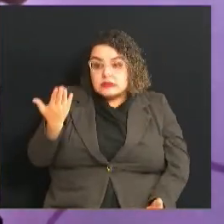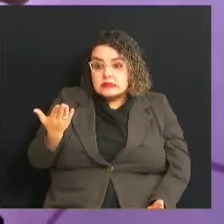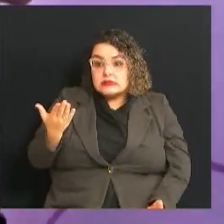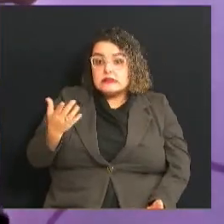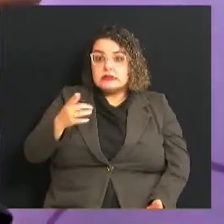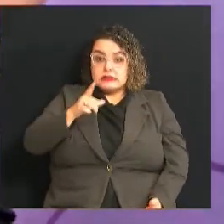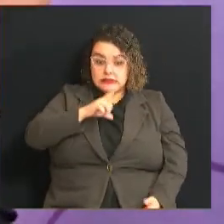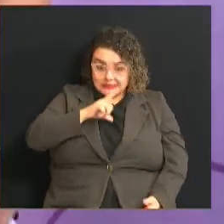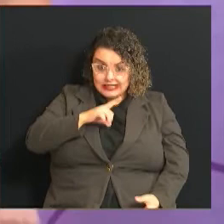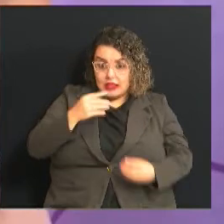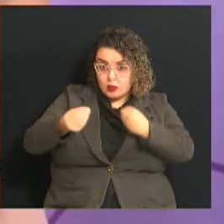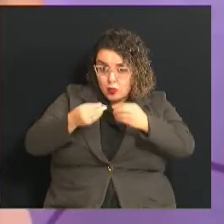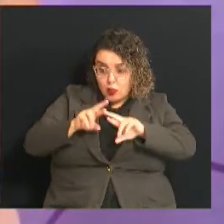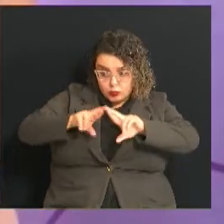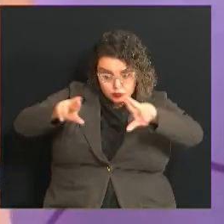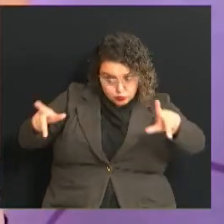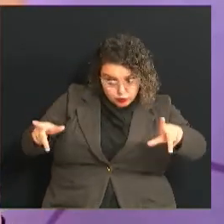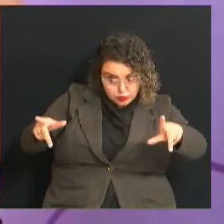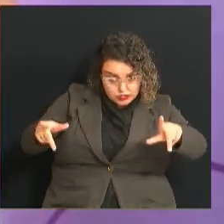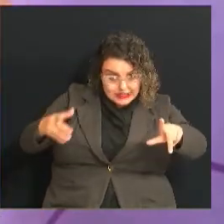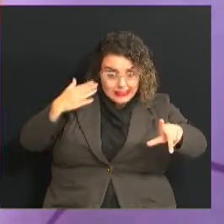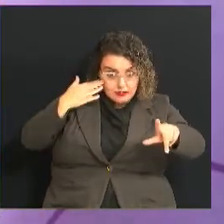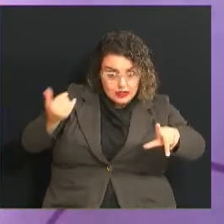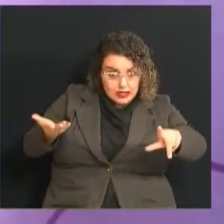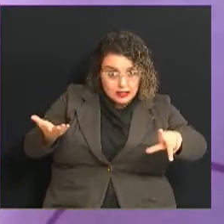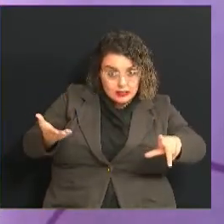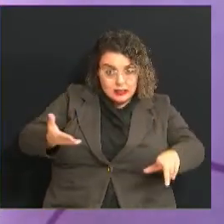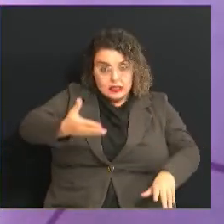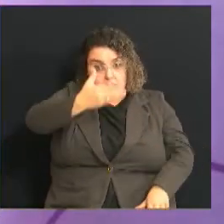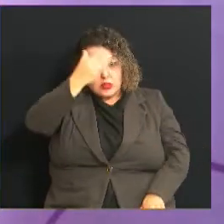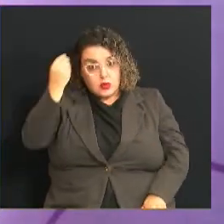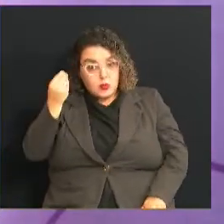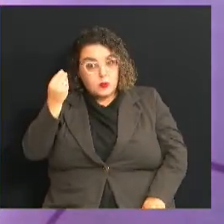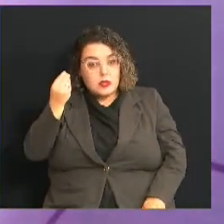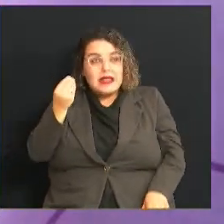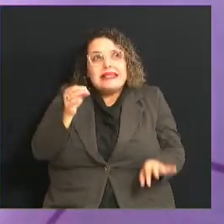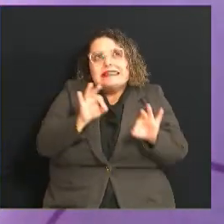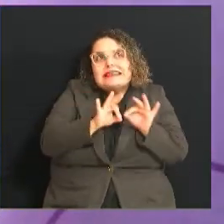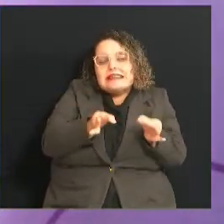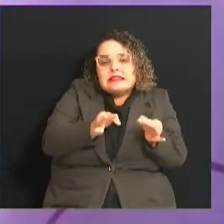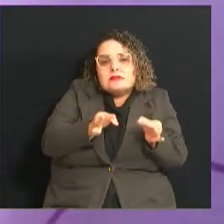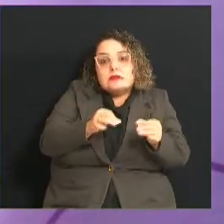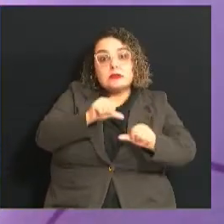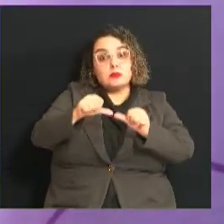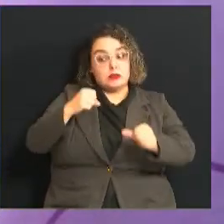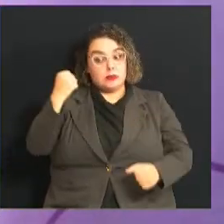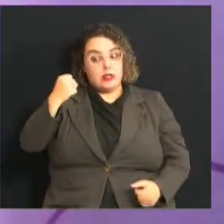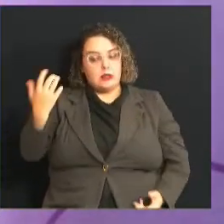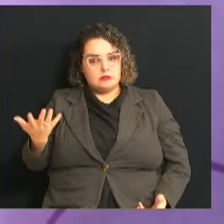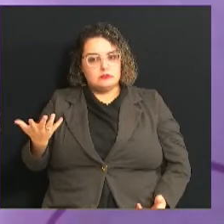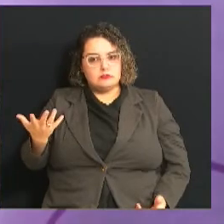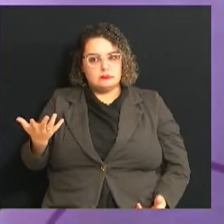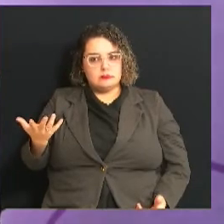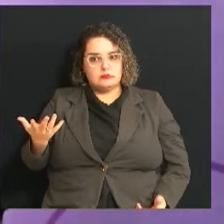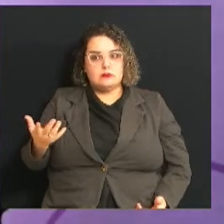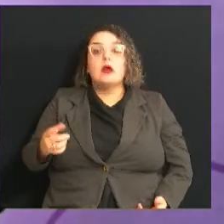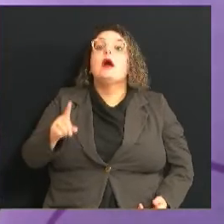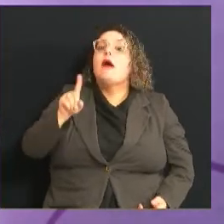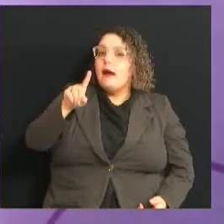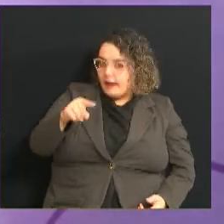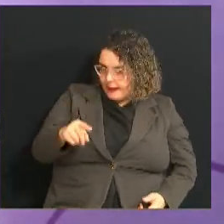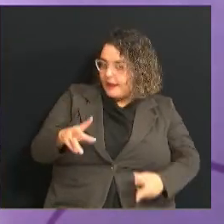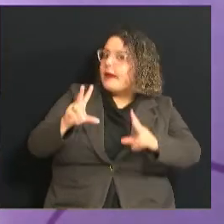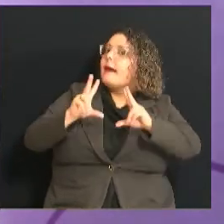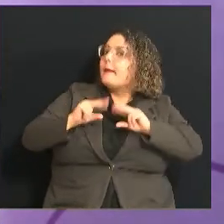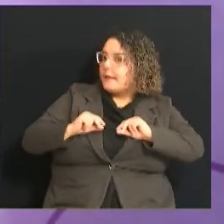está acontecendo desde que, quando aquele esquecimento deixa de ser simples? Natural. Merece uma avaliação, não é isso?